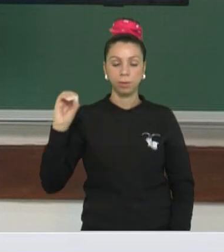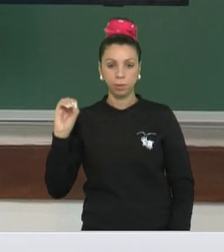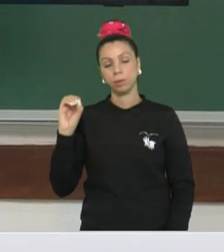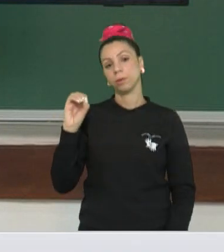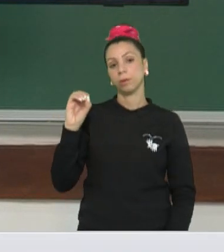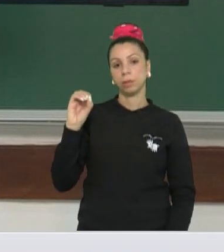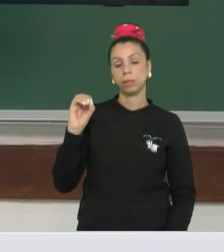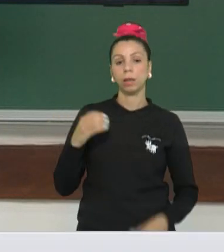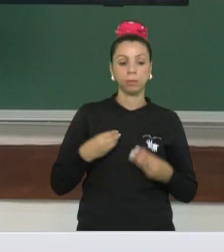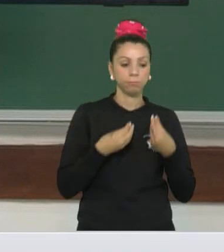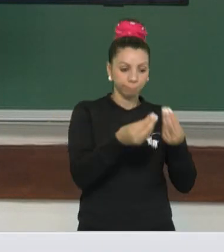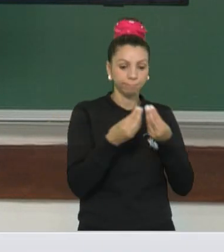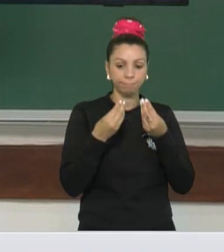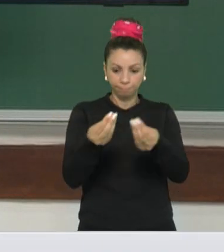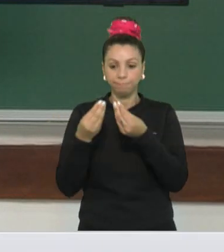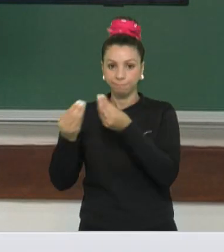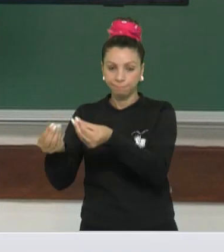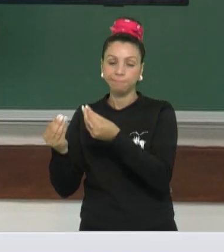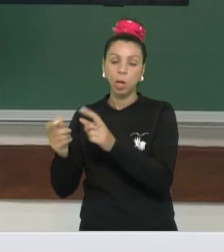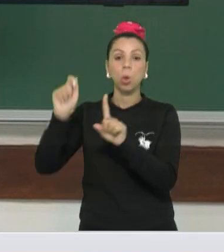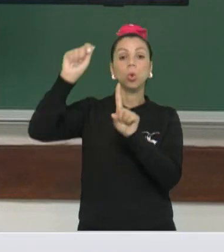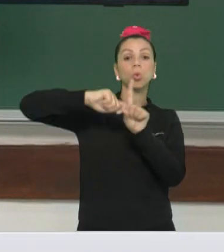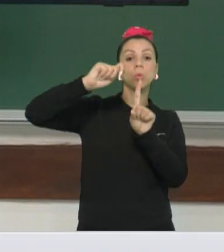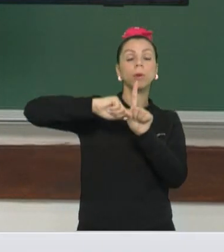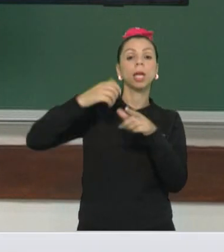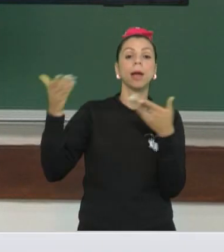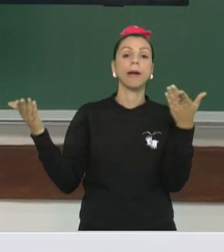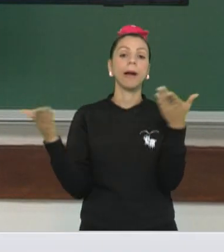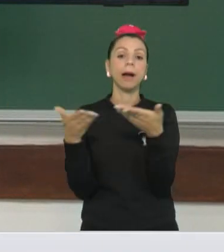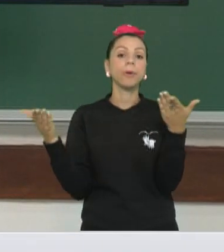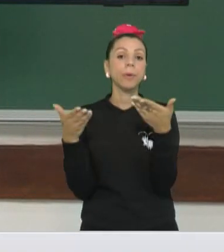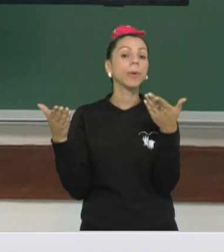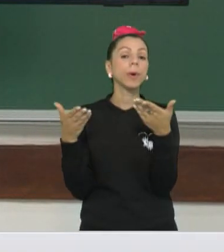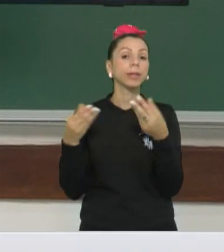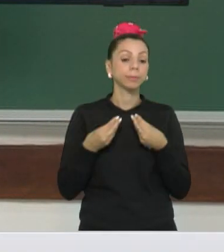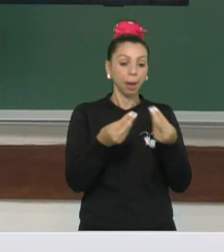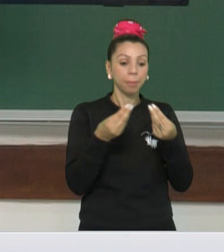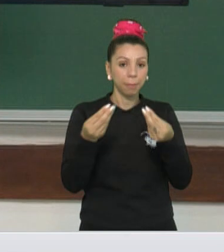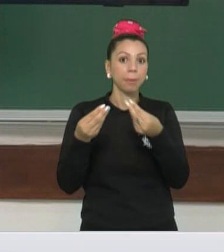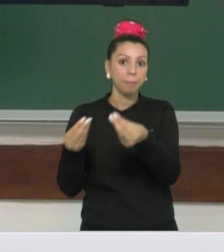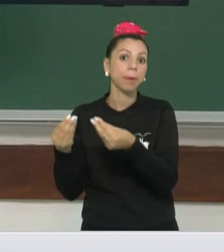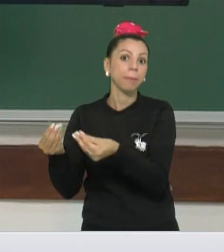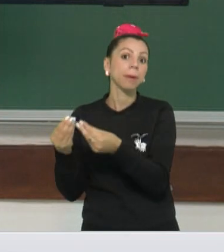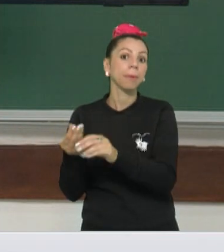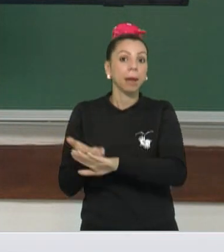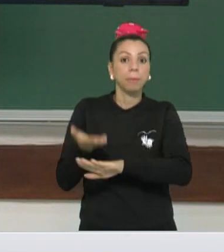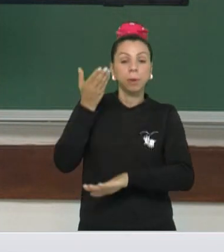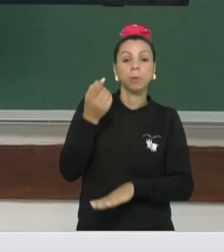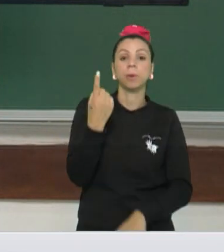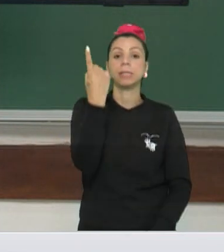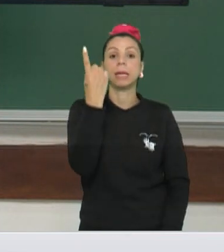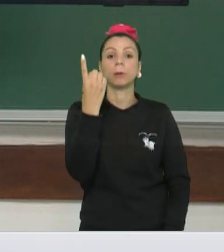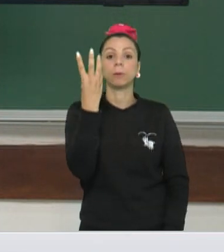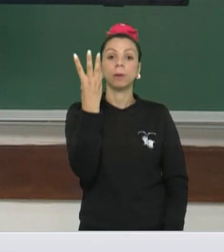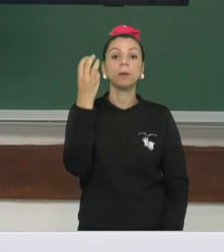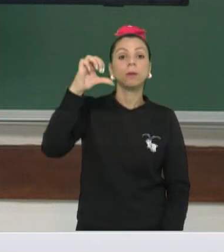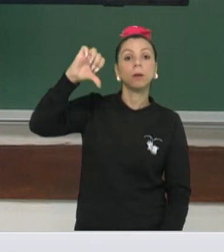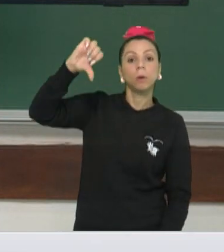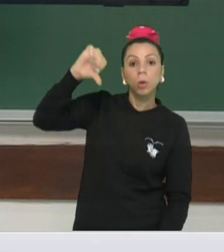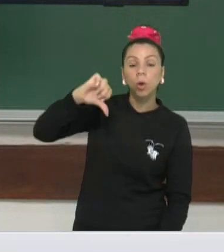no mês. Agora eles estão fazendo 139 no sistema delivery. Isso é a porcentagem, tá